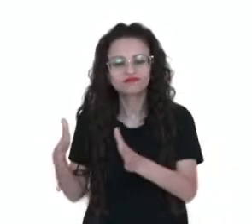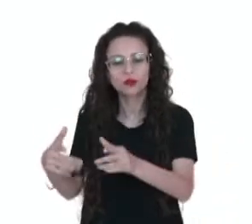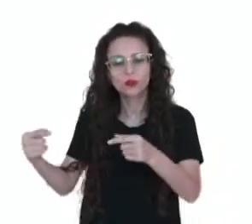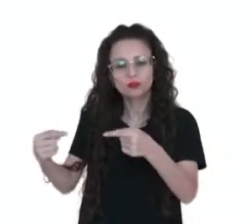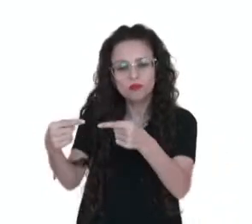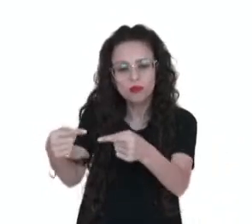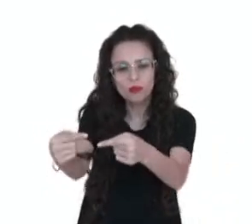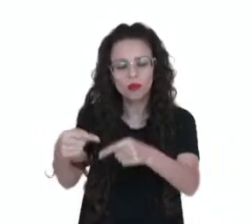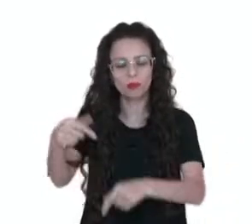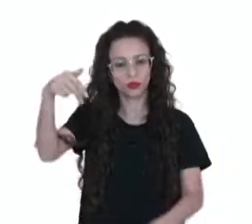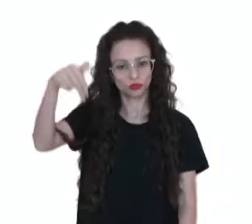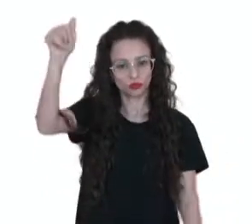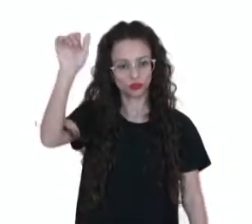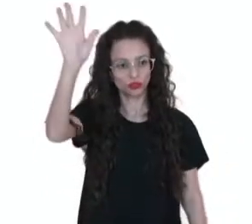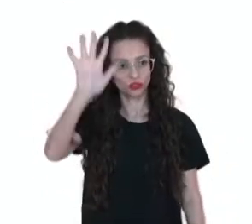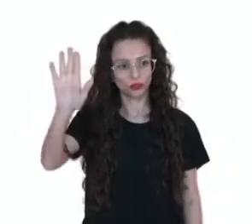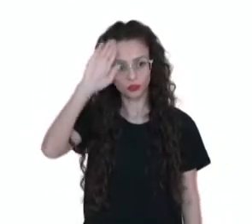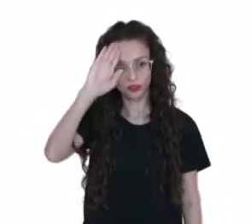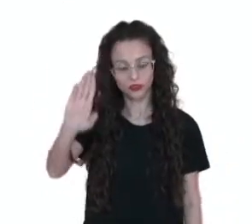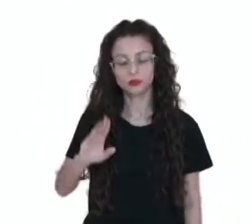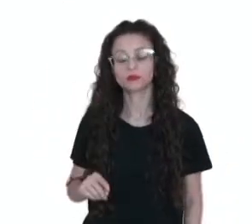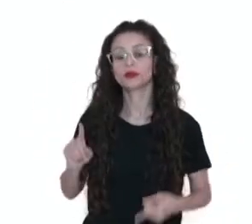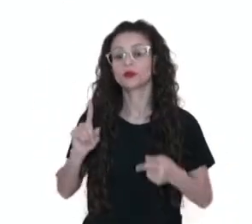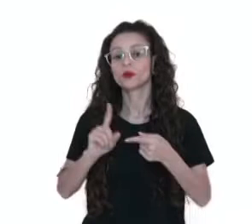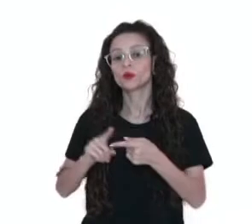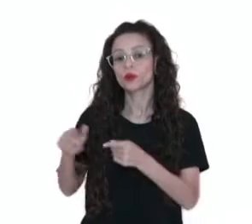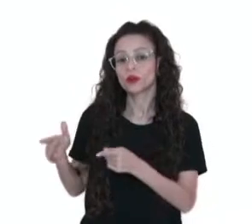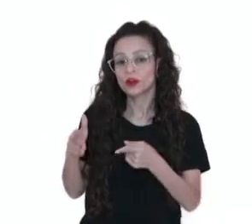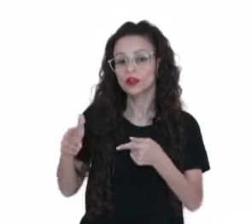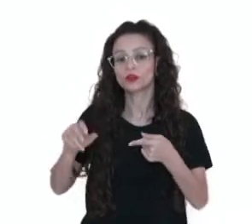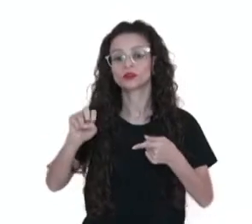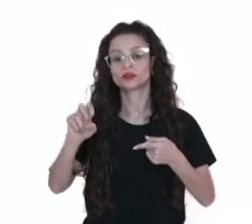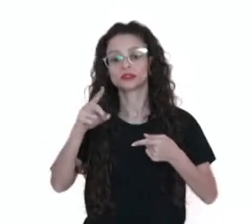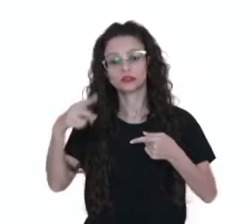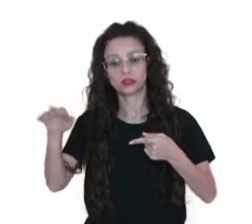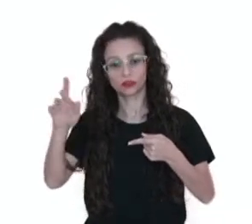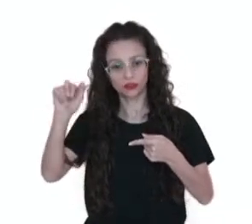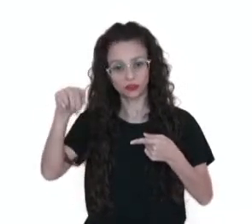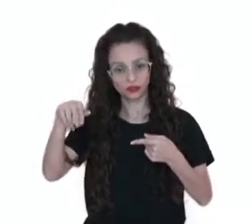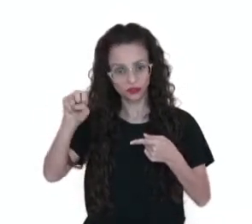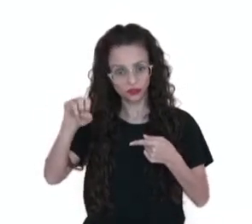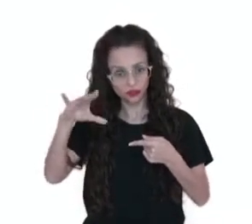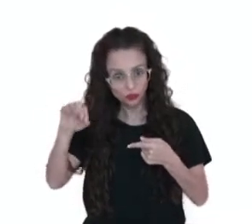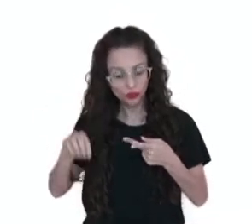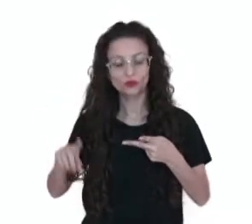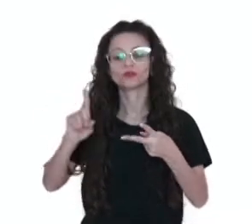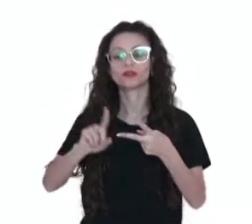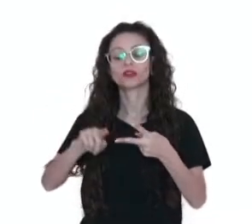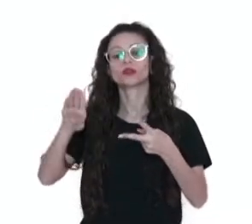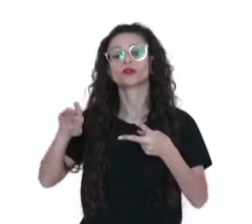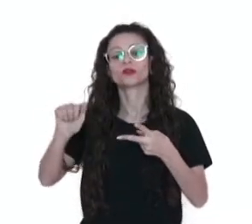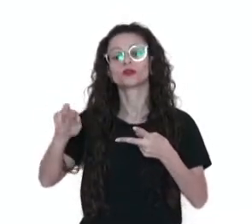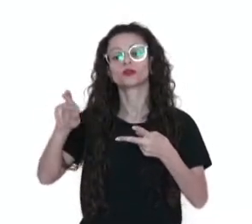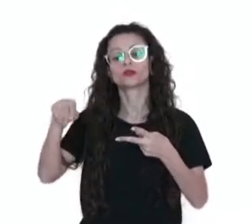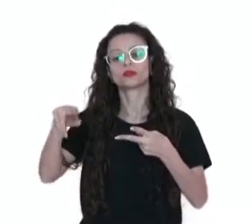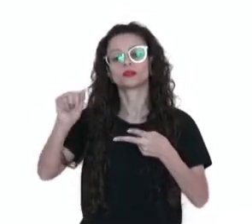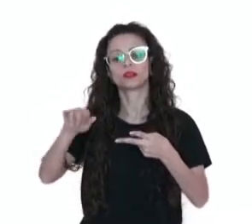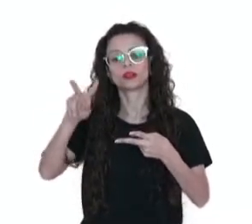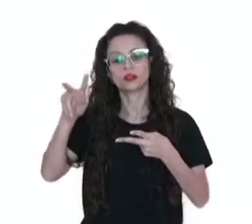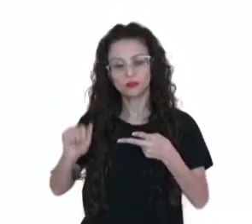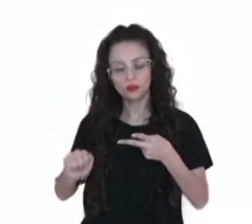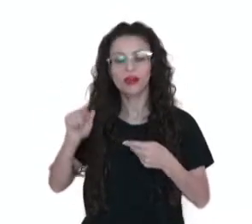destaque para dois deles, o Rio São Francisco e o Rio Parnaíba, que facilitou a ocupação do